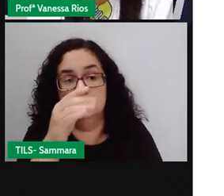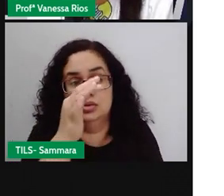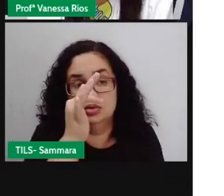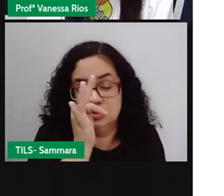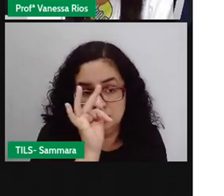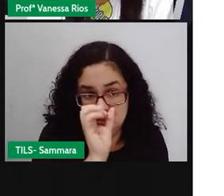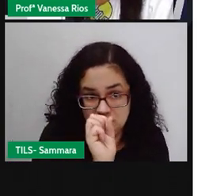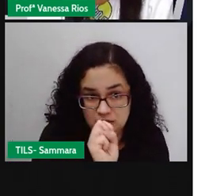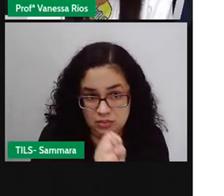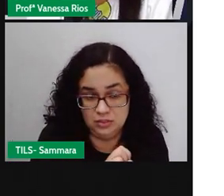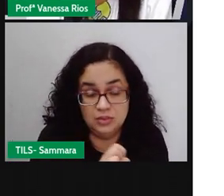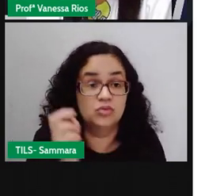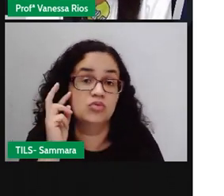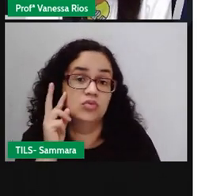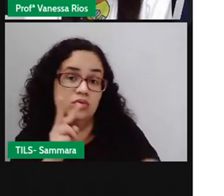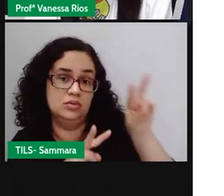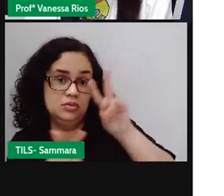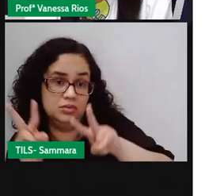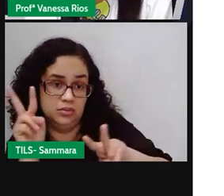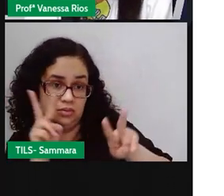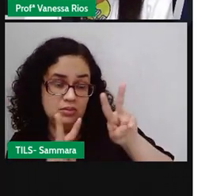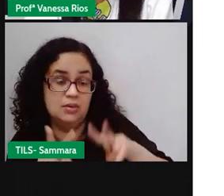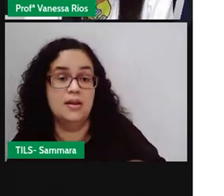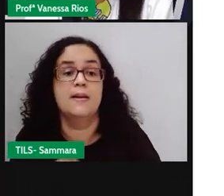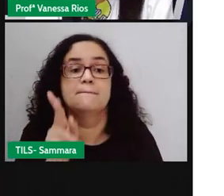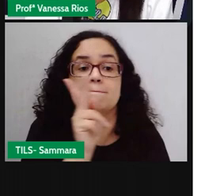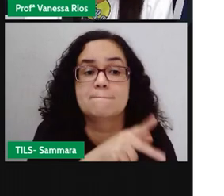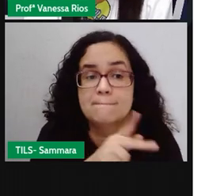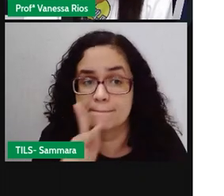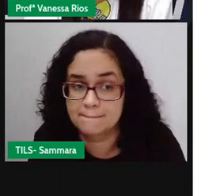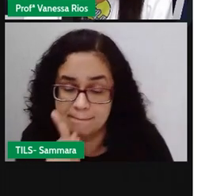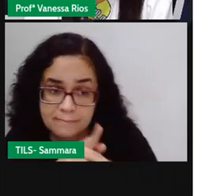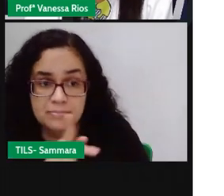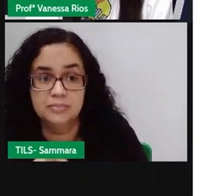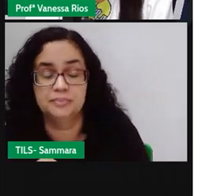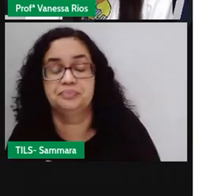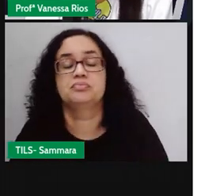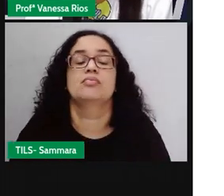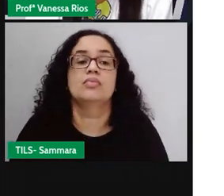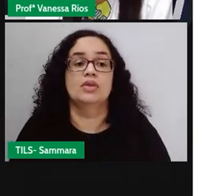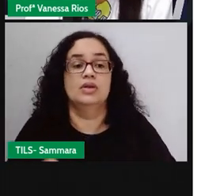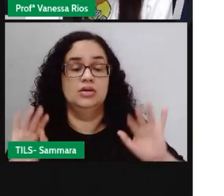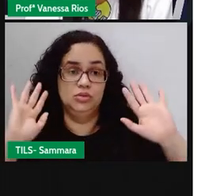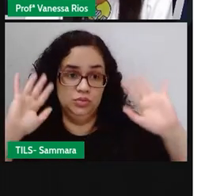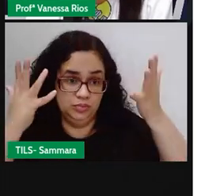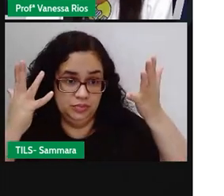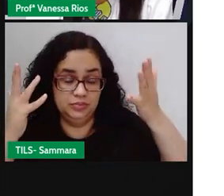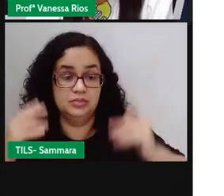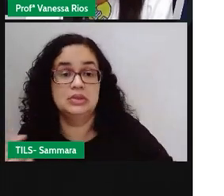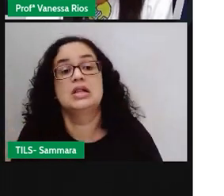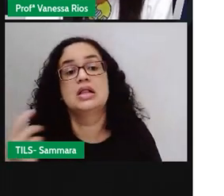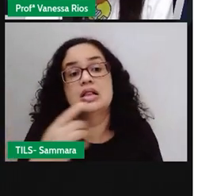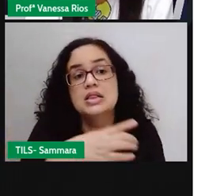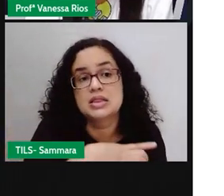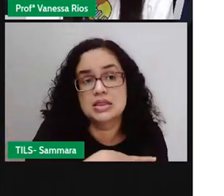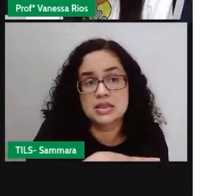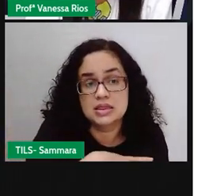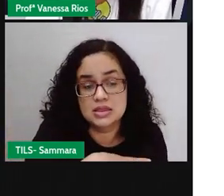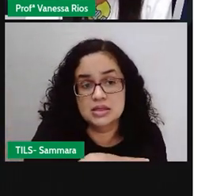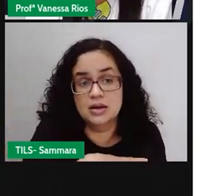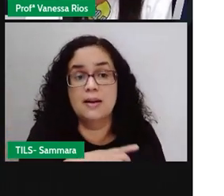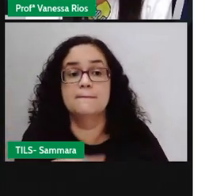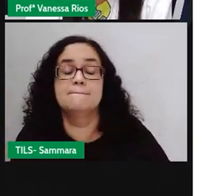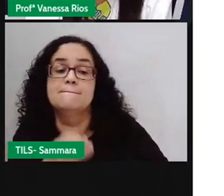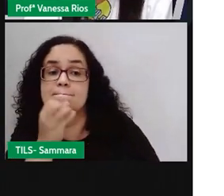de Santana e a gente vai observar. A PRO mostrou aí os monumentos e as manifestações que existem, mas aí é